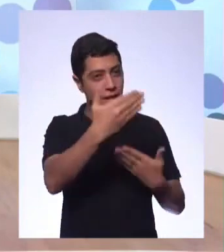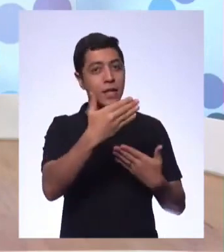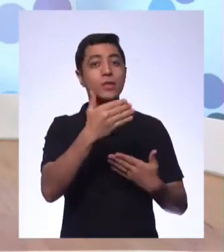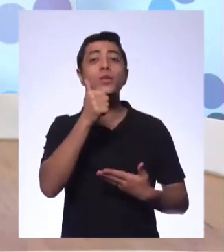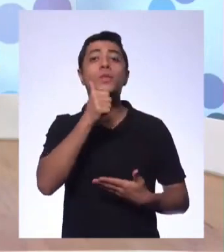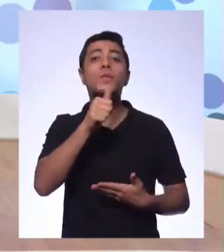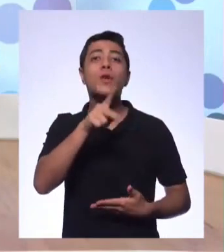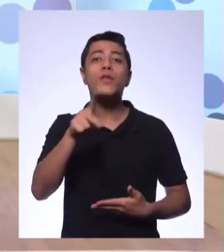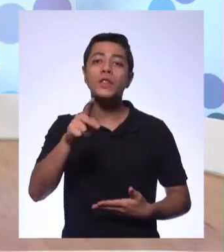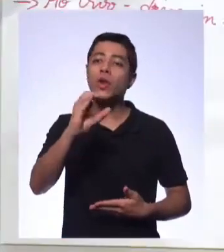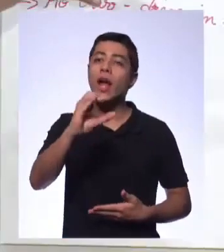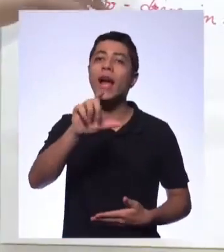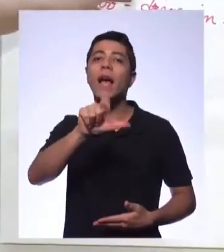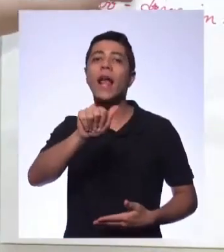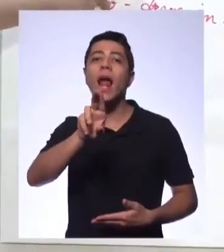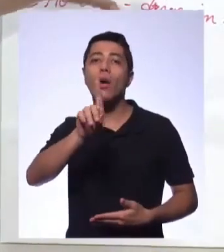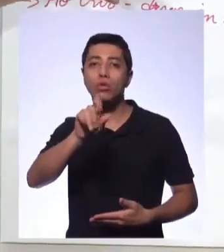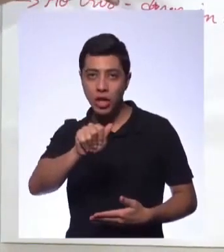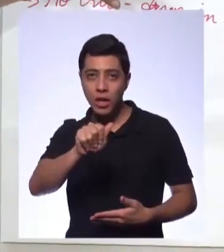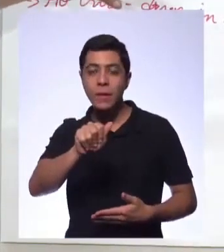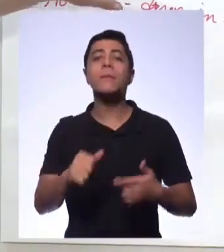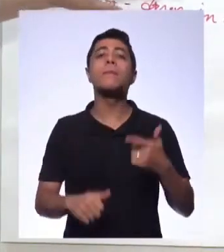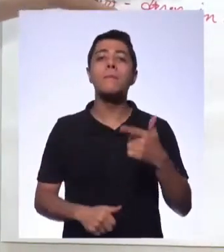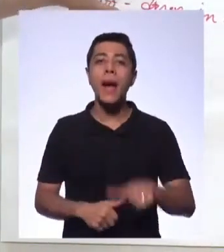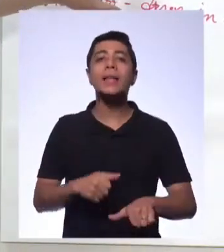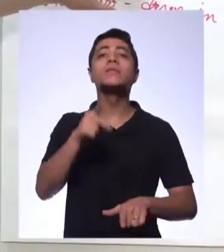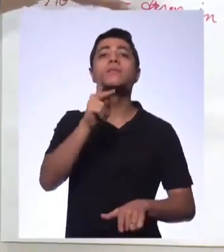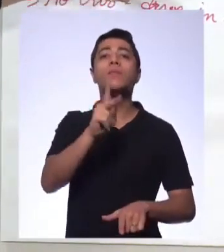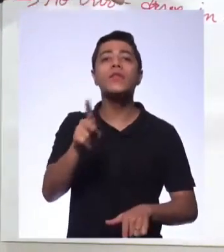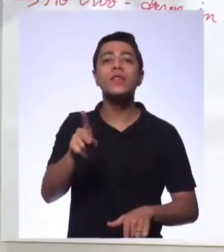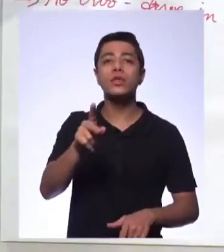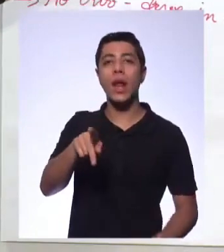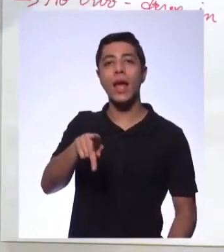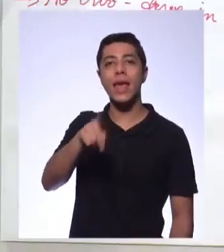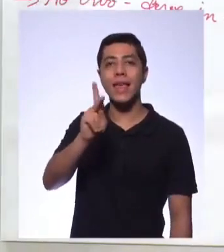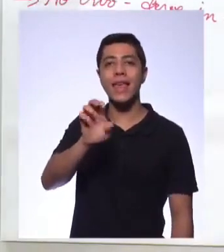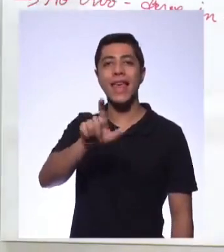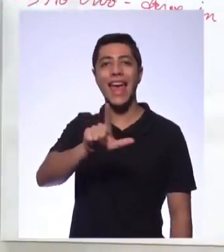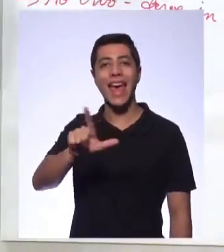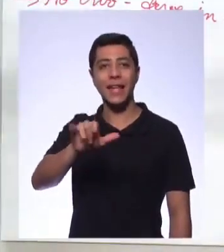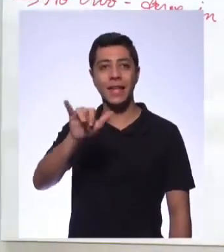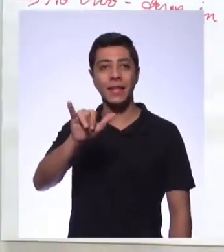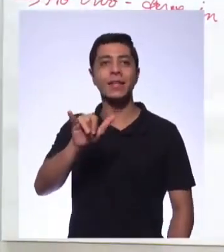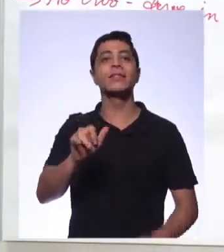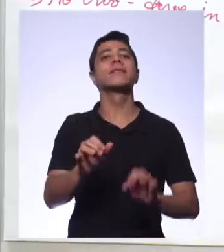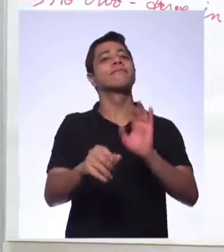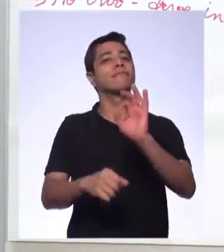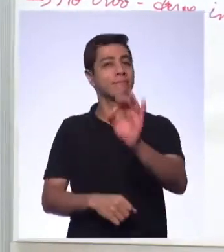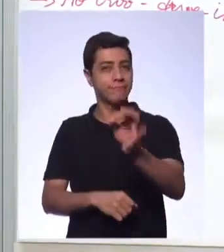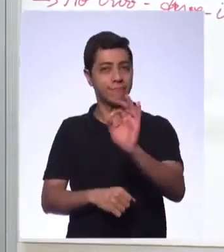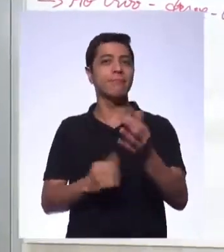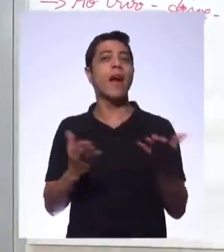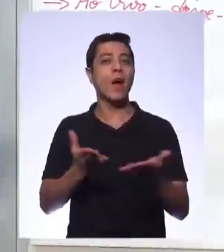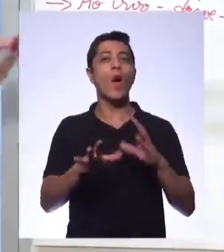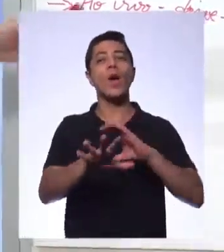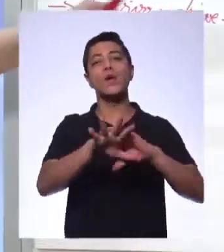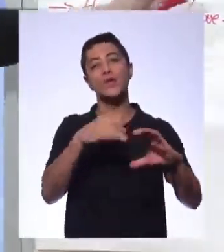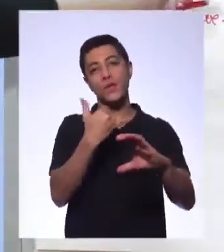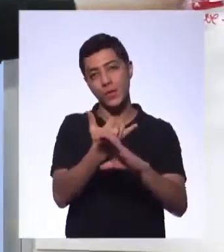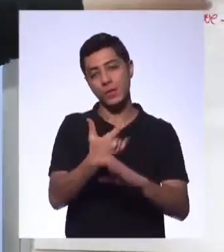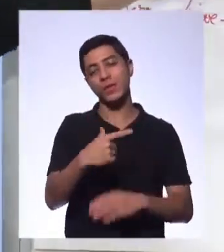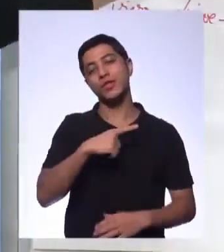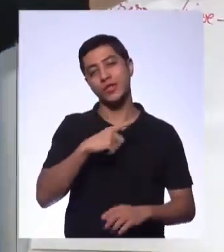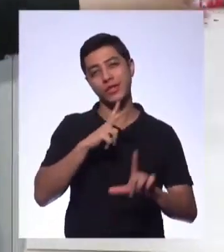professora Kelly, né? Realmente esses formatos aqui são bem, né, utilizados hoje aí no YouTube, né? A gente vê aí muito